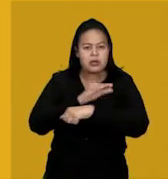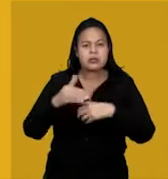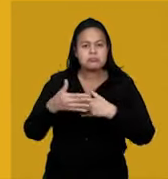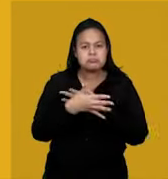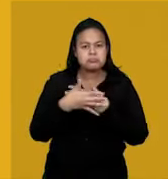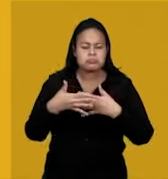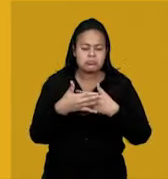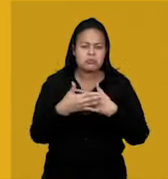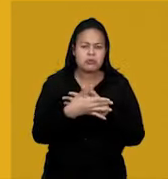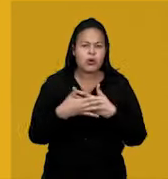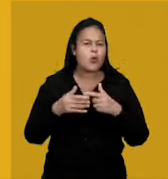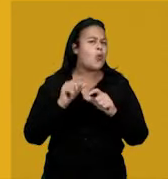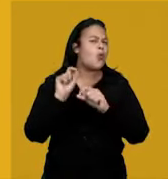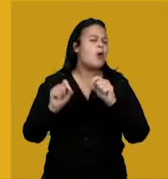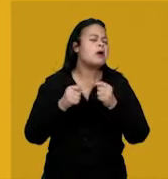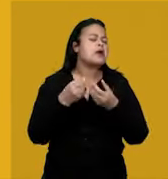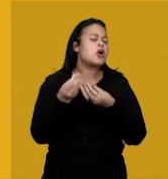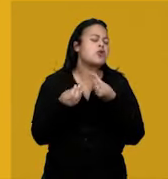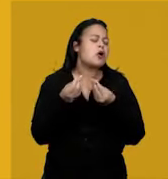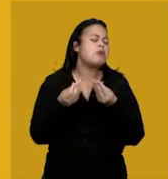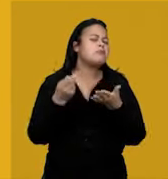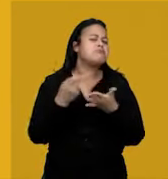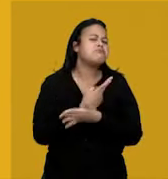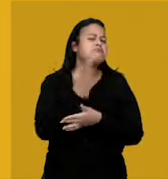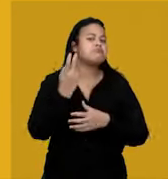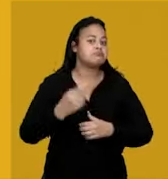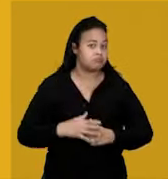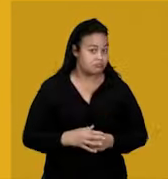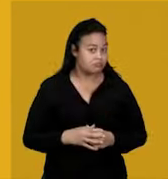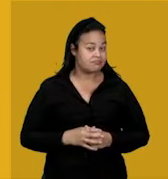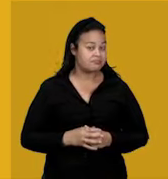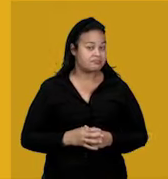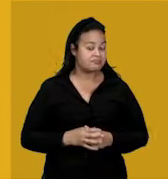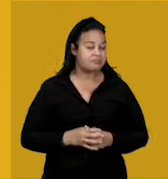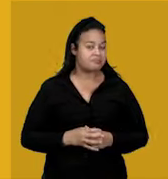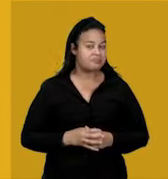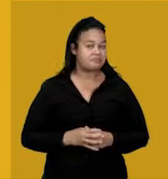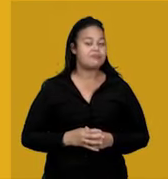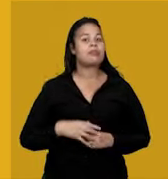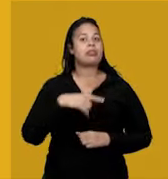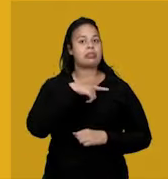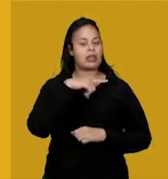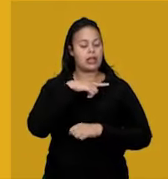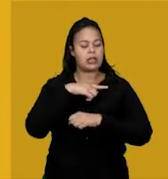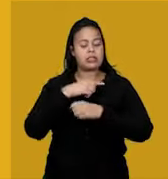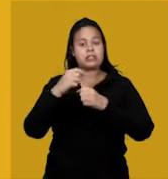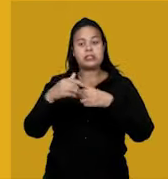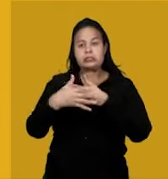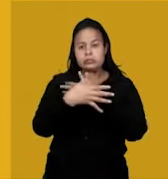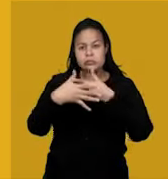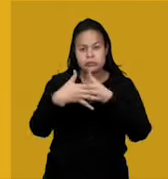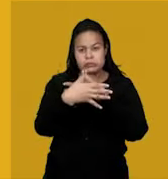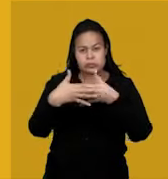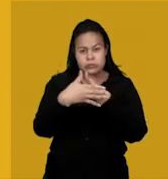são formados o tecido muscular? Ele é formado por células